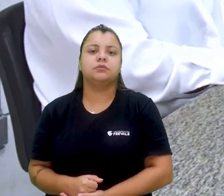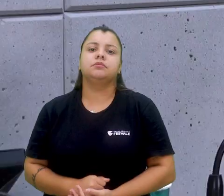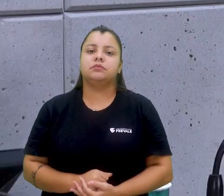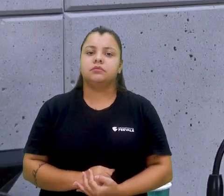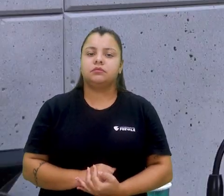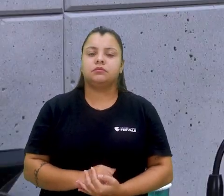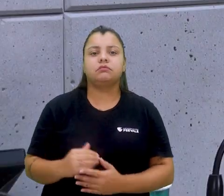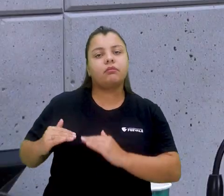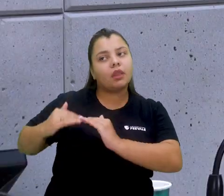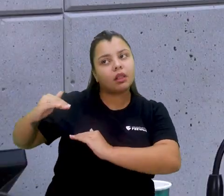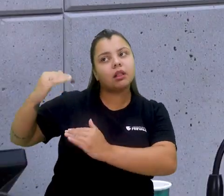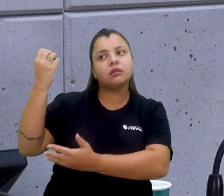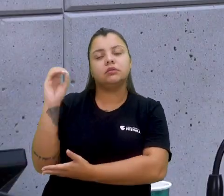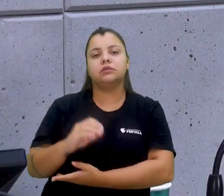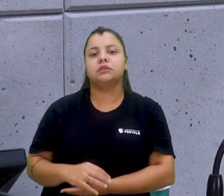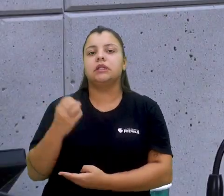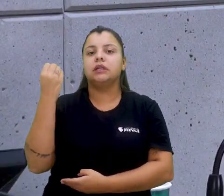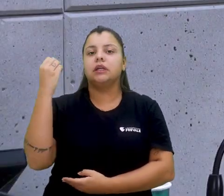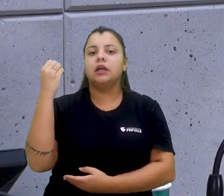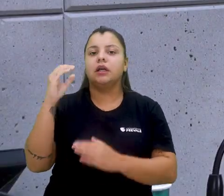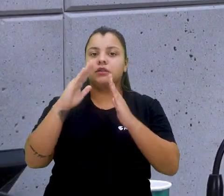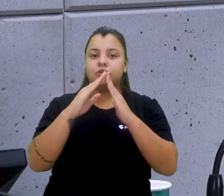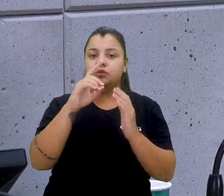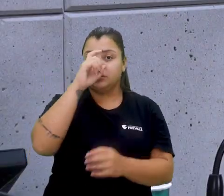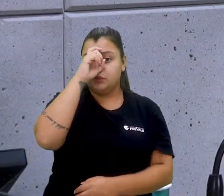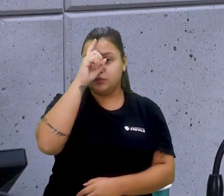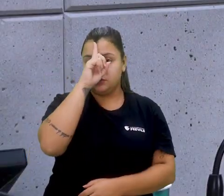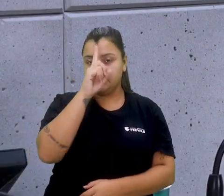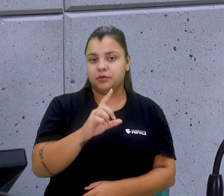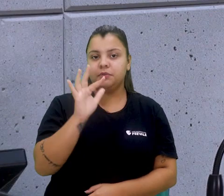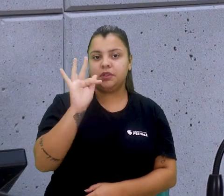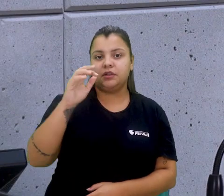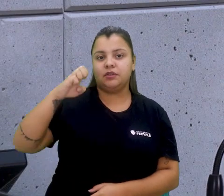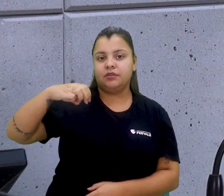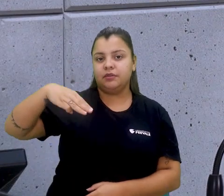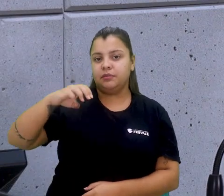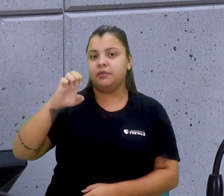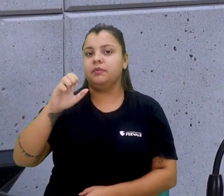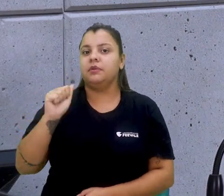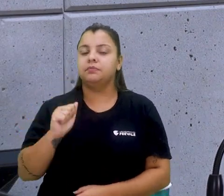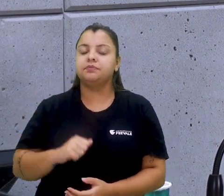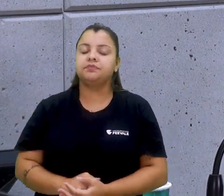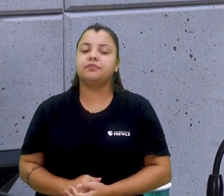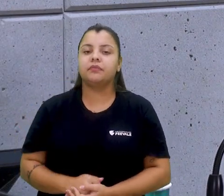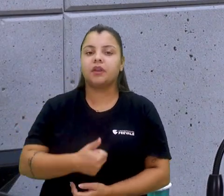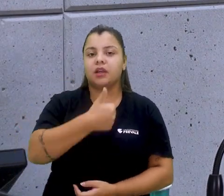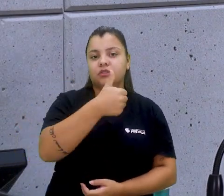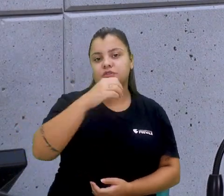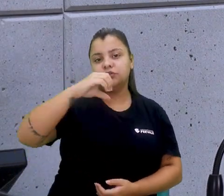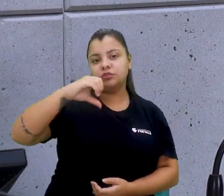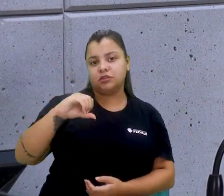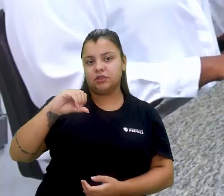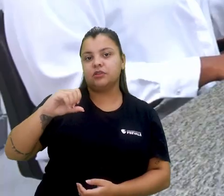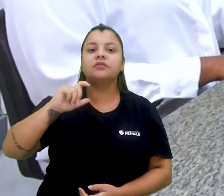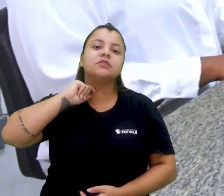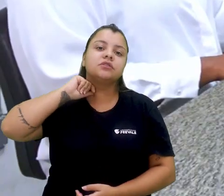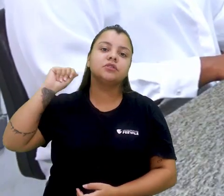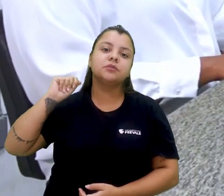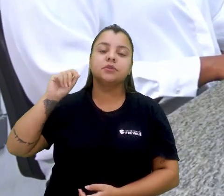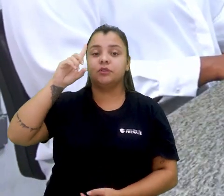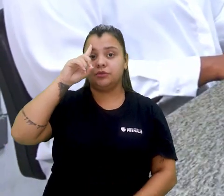Porto Alegre nasci no hospital fêmina no dia 19 de Abril né dia dos povos